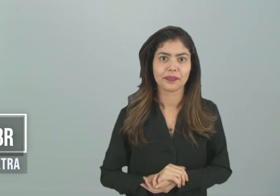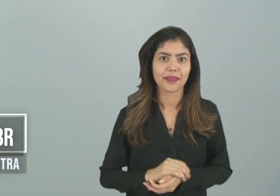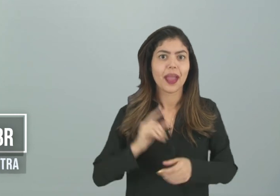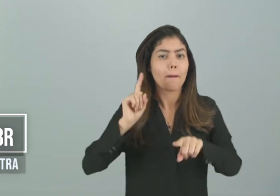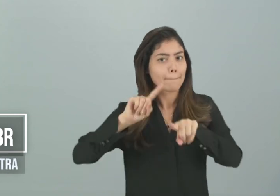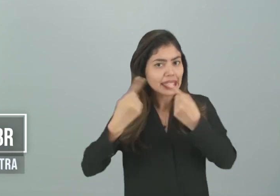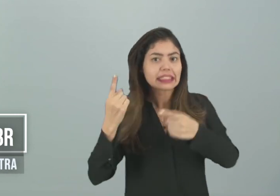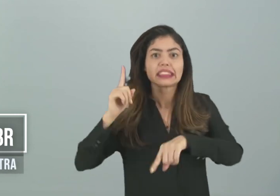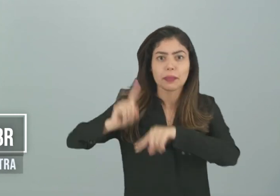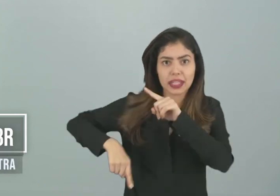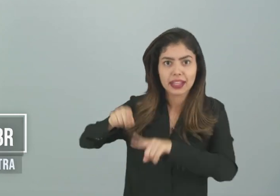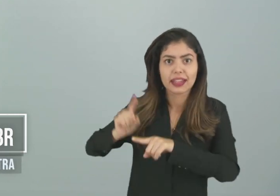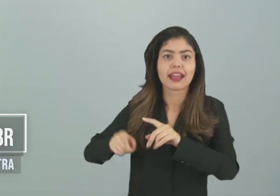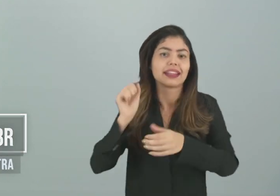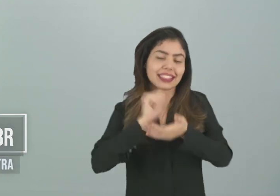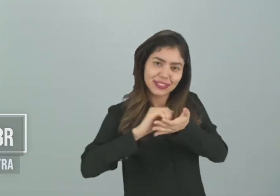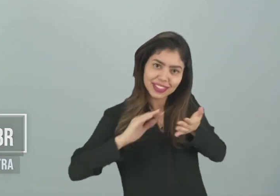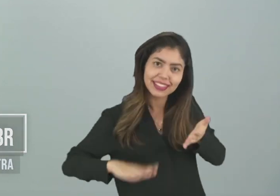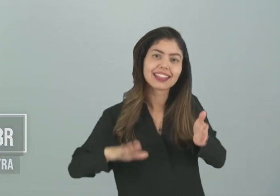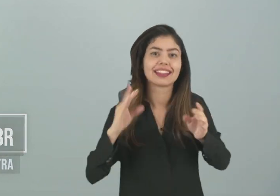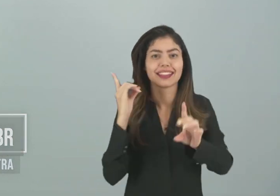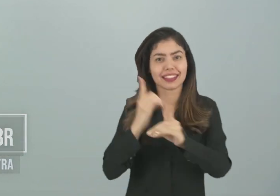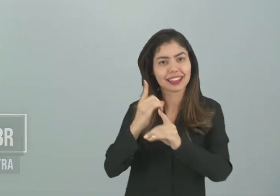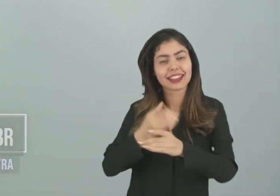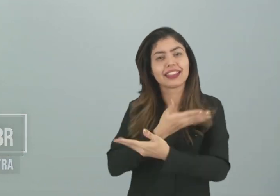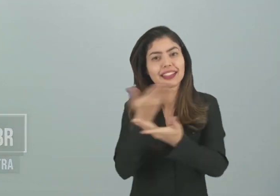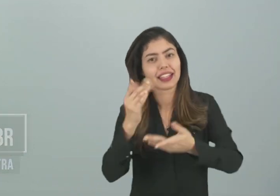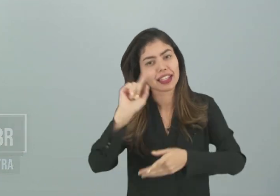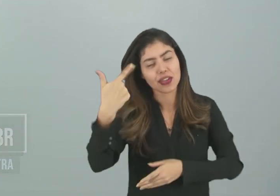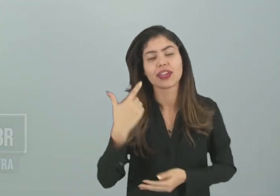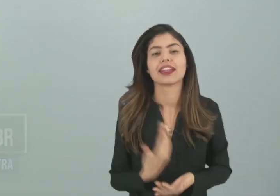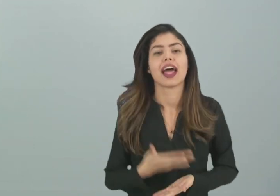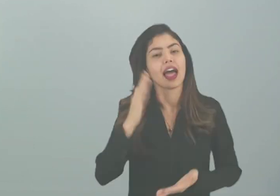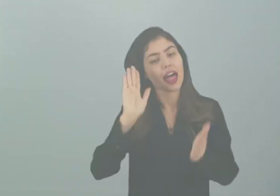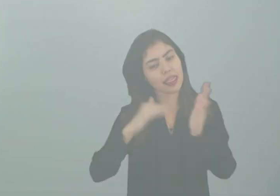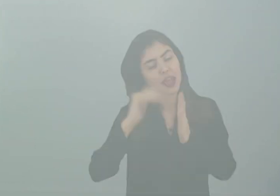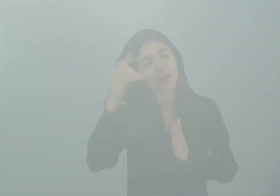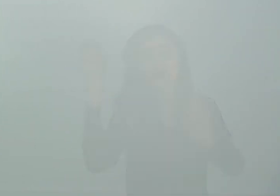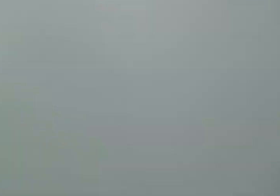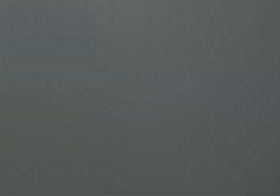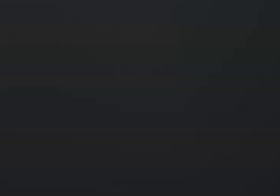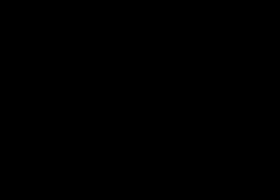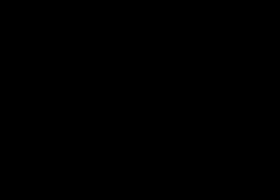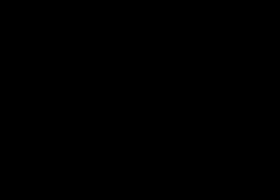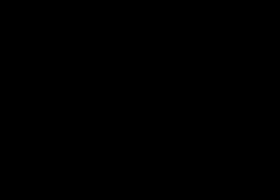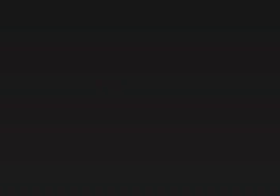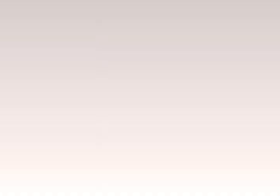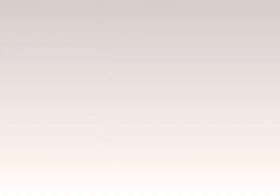materiais e exercícios a respeito dessas aulas e das anteriores. Então, até a próxima. Tchau, tchau.